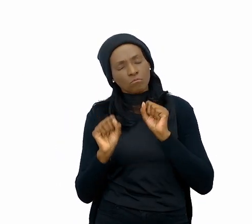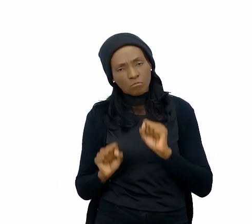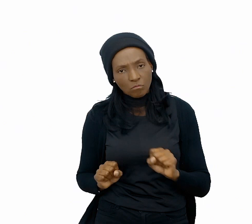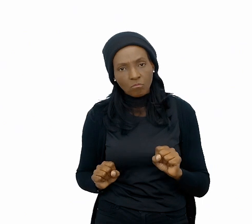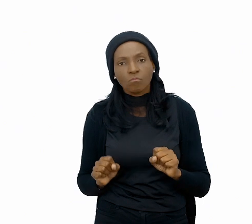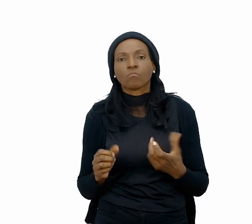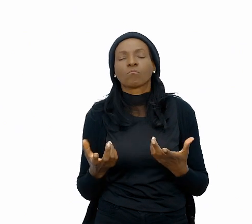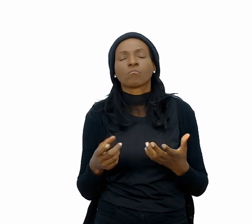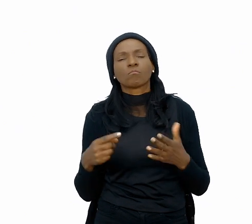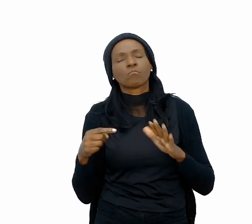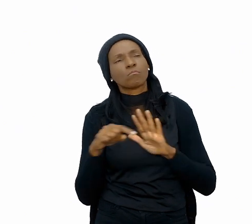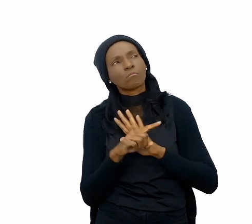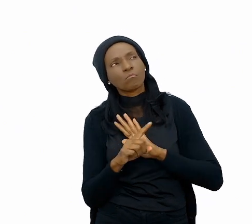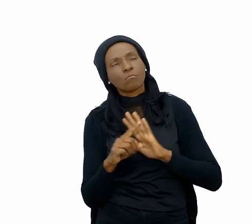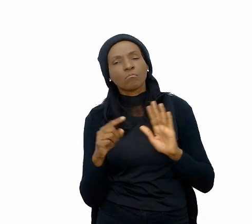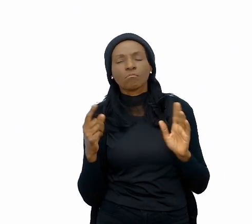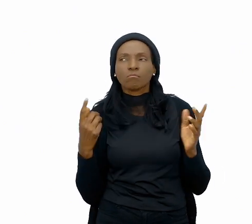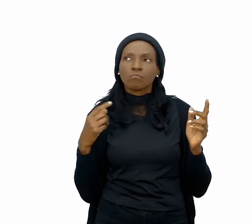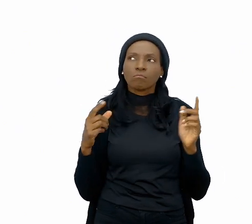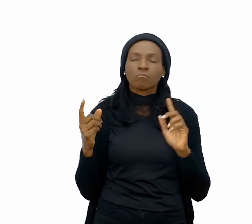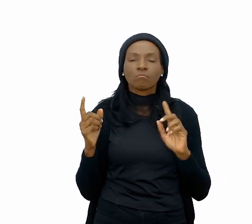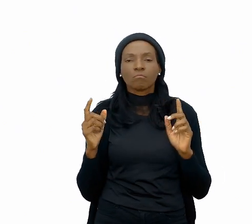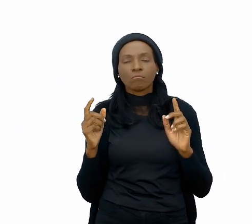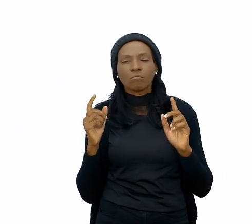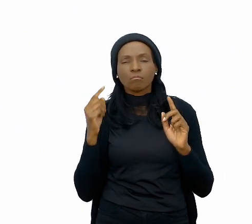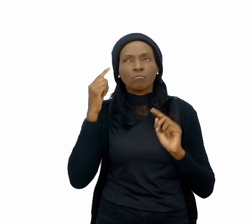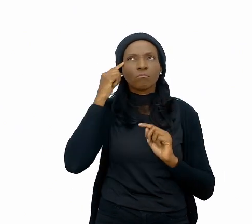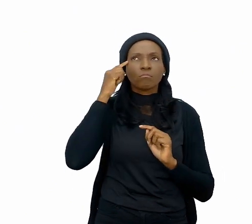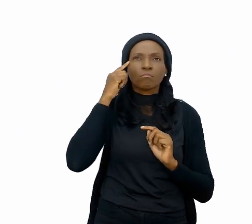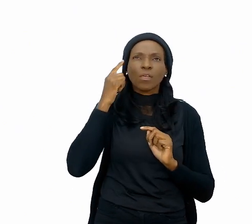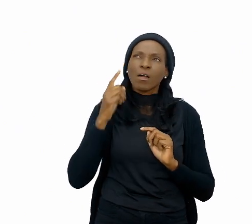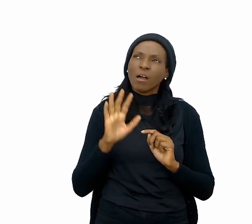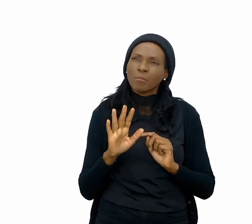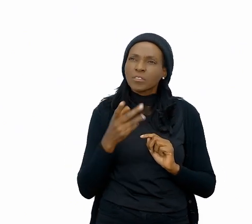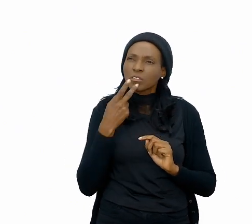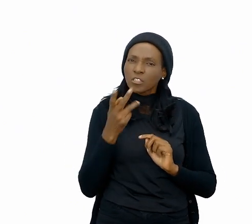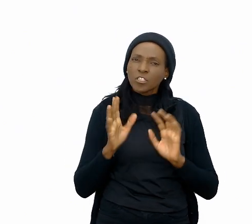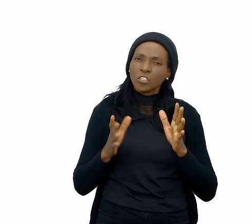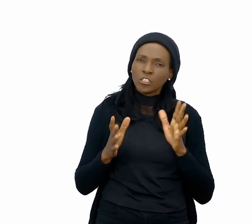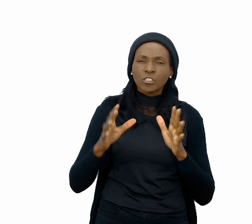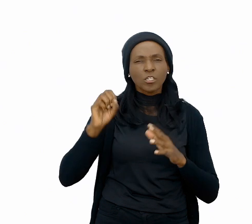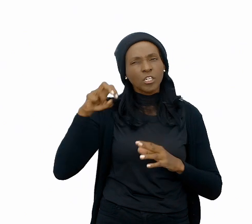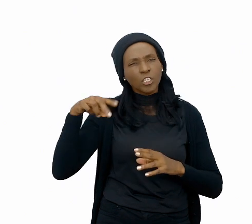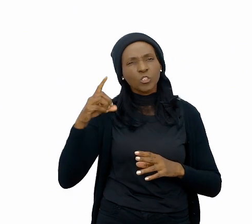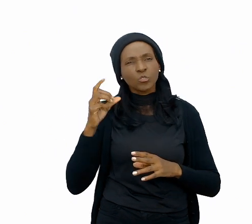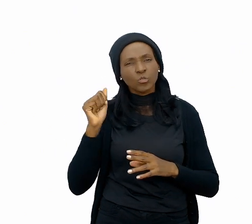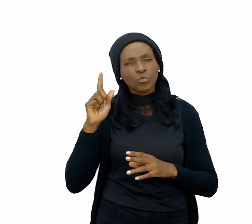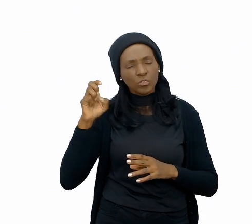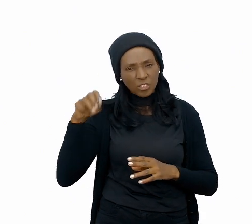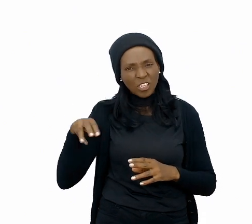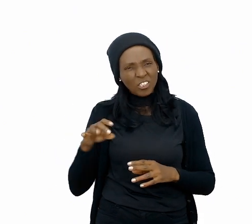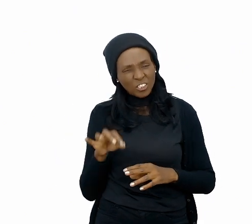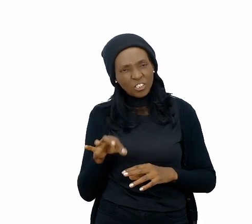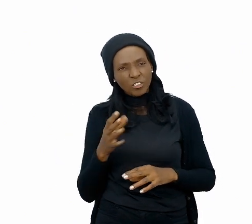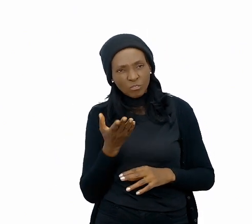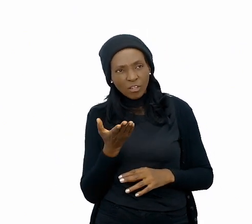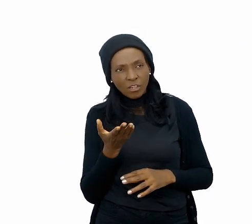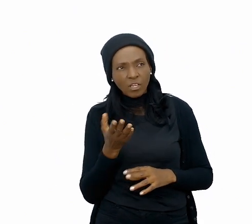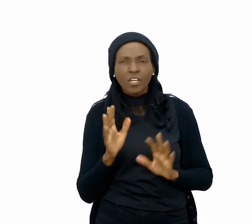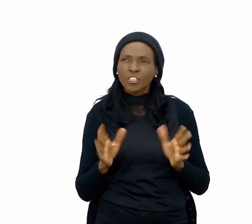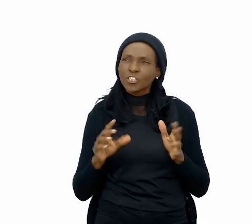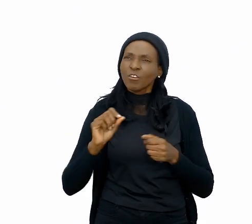aí se perguntando, né? Ah, mas a gente já falou de sondagem, né? A gente já realizou